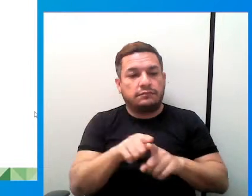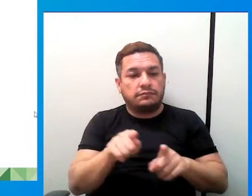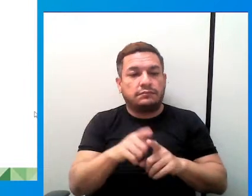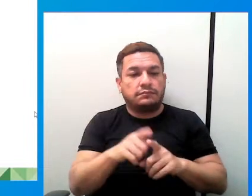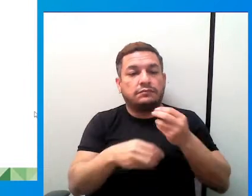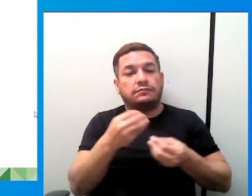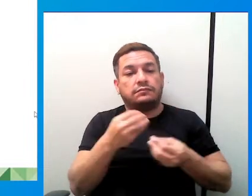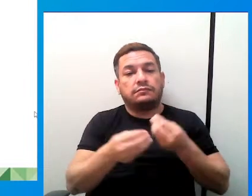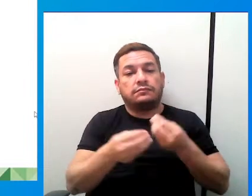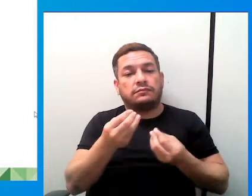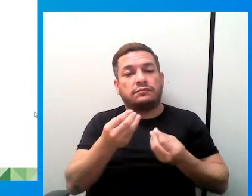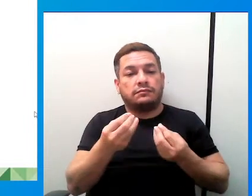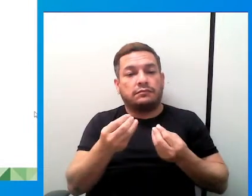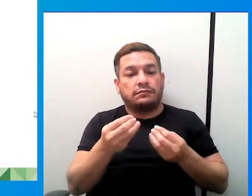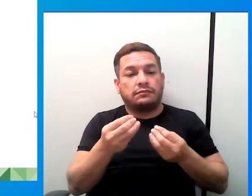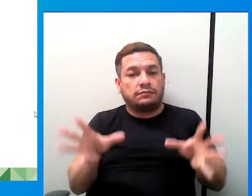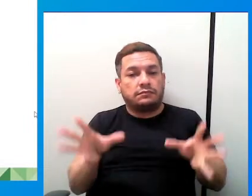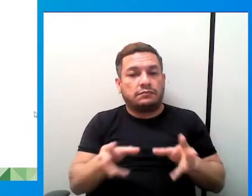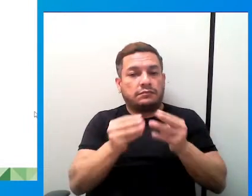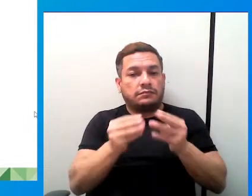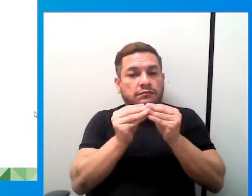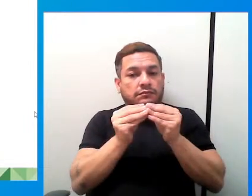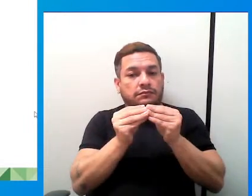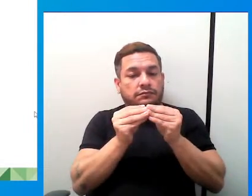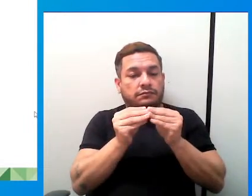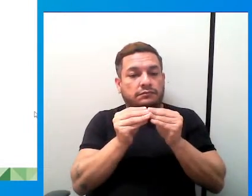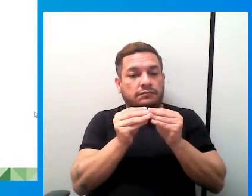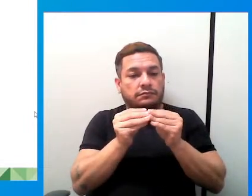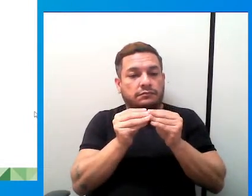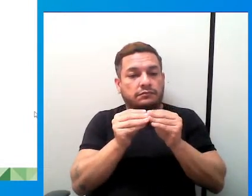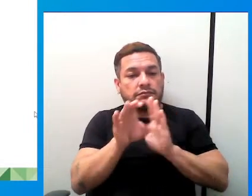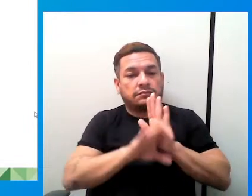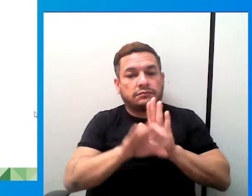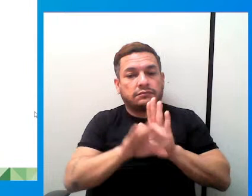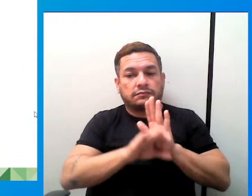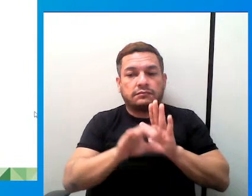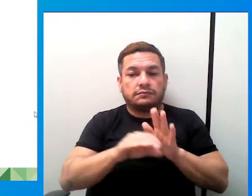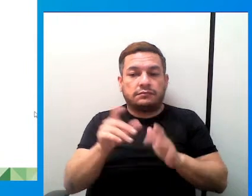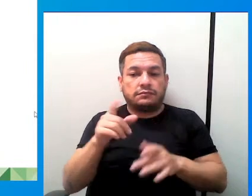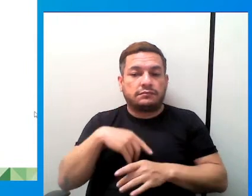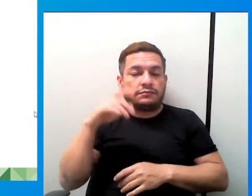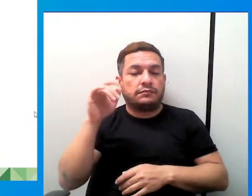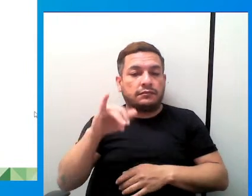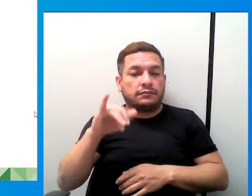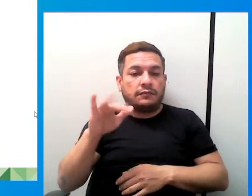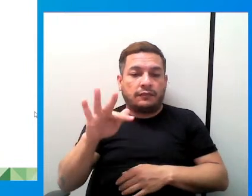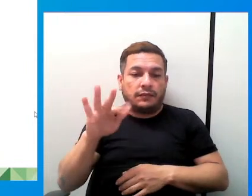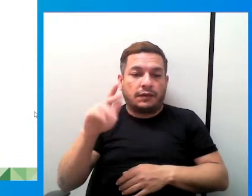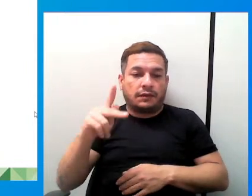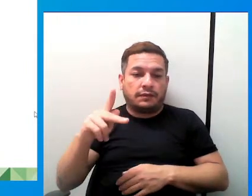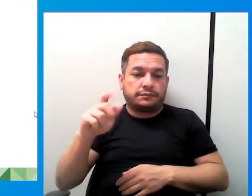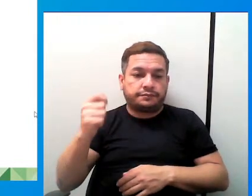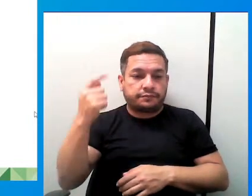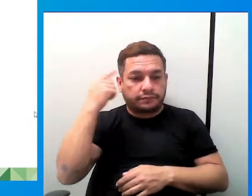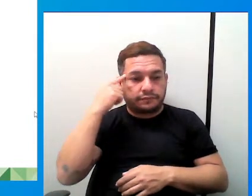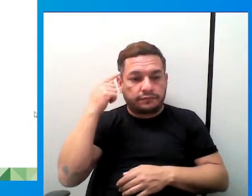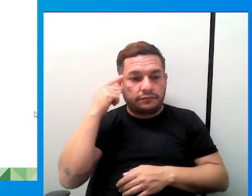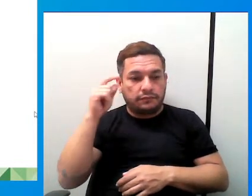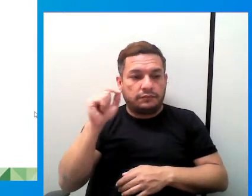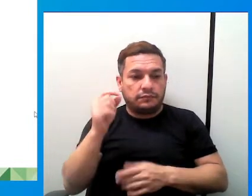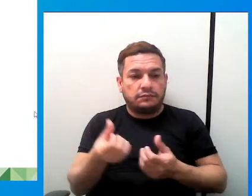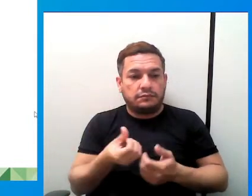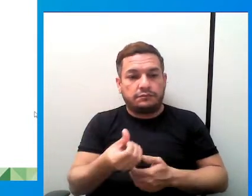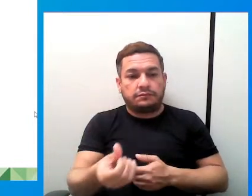culminância daquele componente curricular. Nós temos, por exemplo, um campus no IFPA que pensou em um determinado semestre